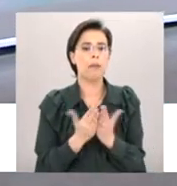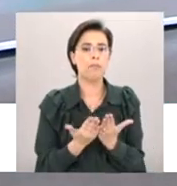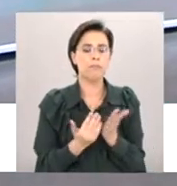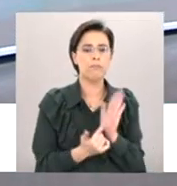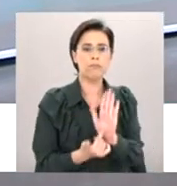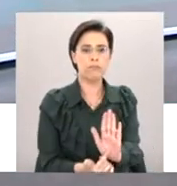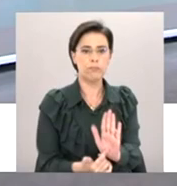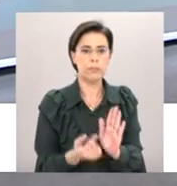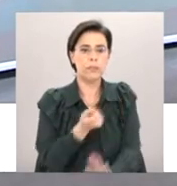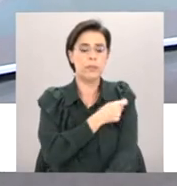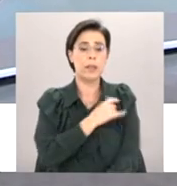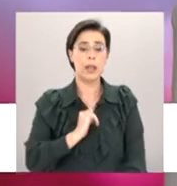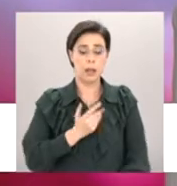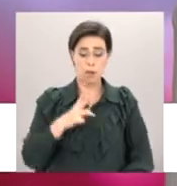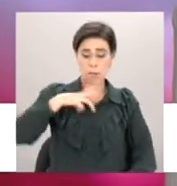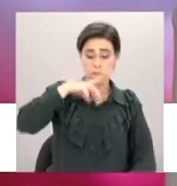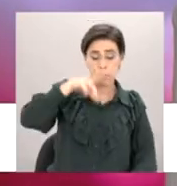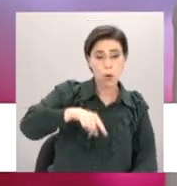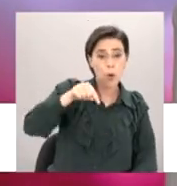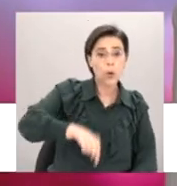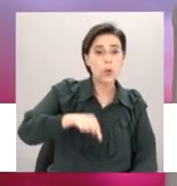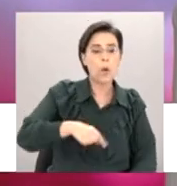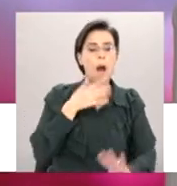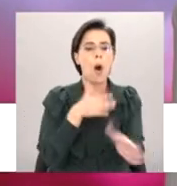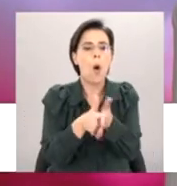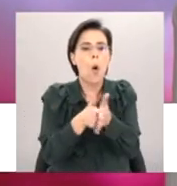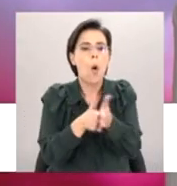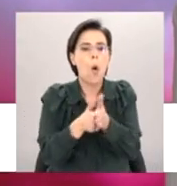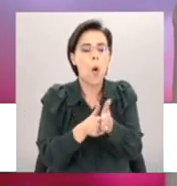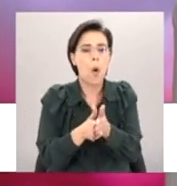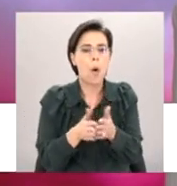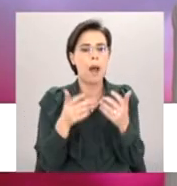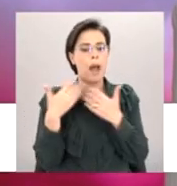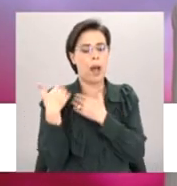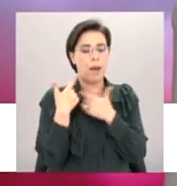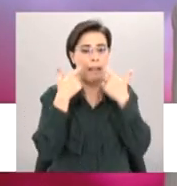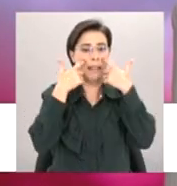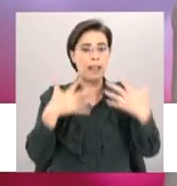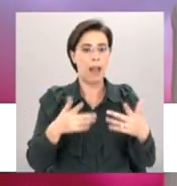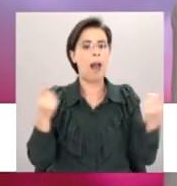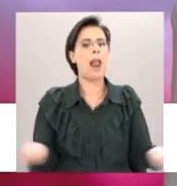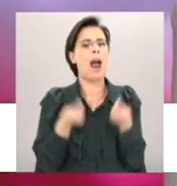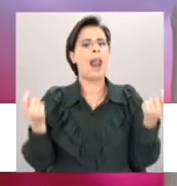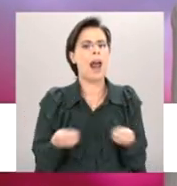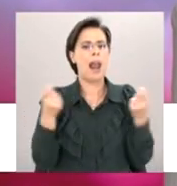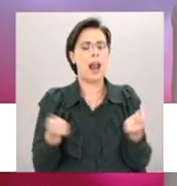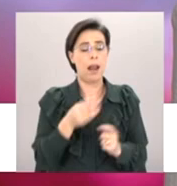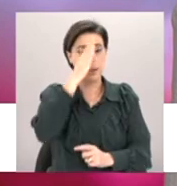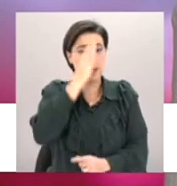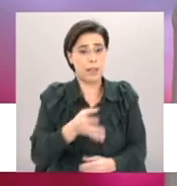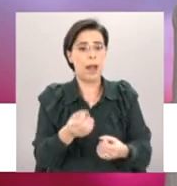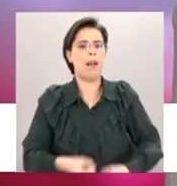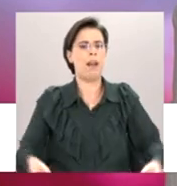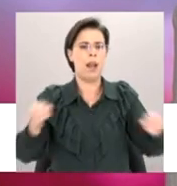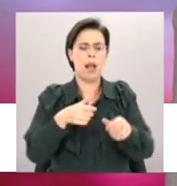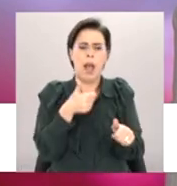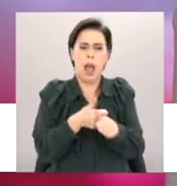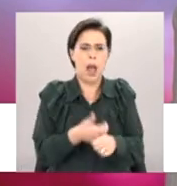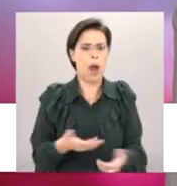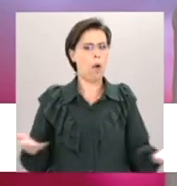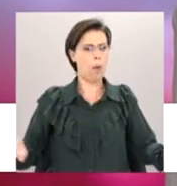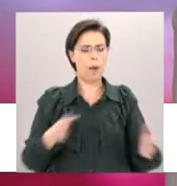sanitário iniciativa liberal em Portugal aproveitou para fazer de responsabilidade propaganda porque sabia que ninguém ia